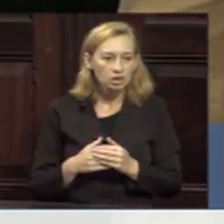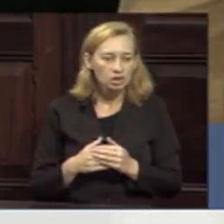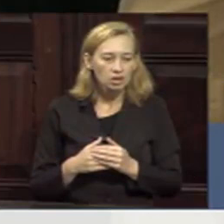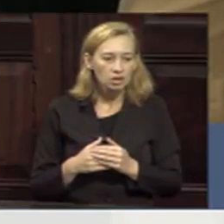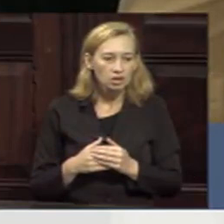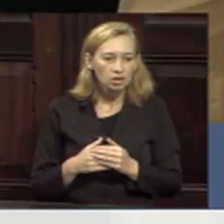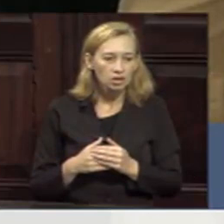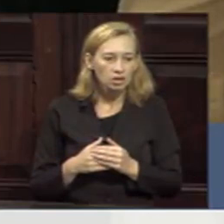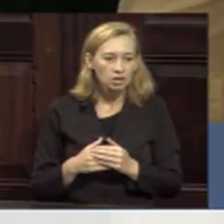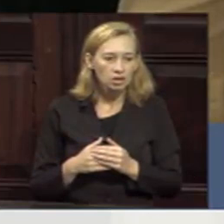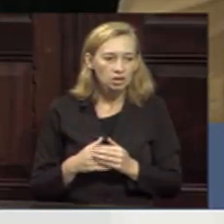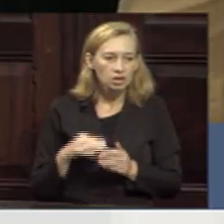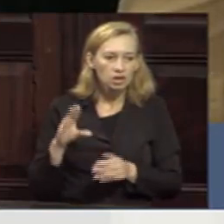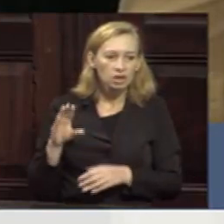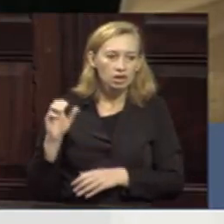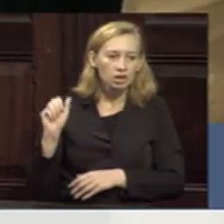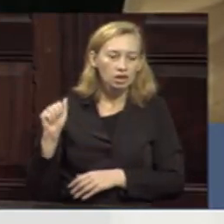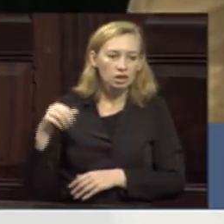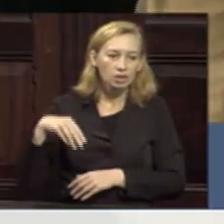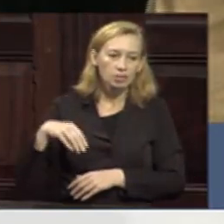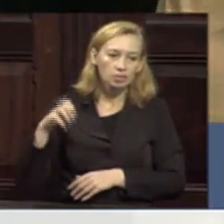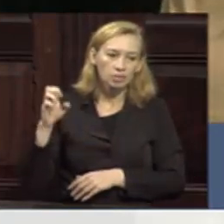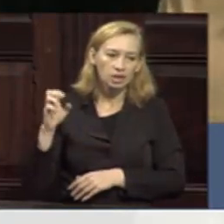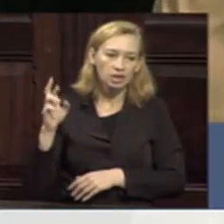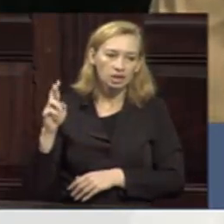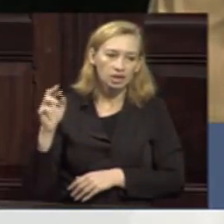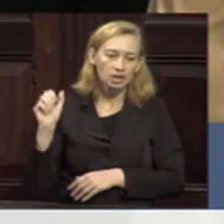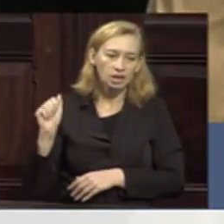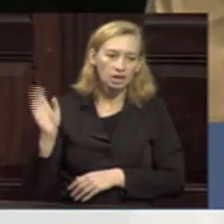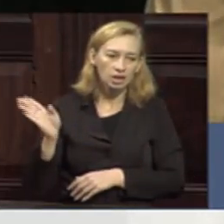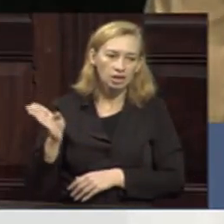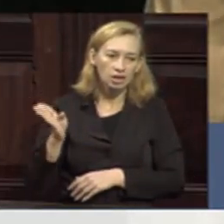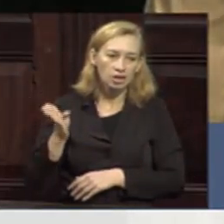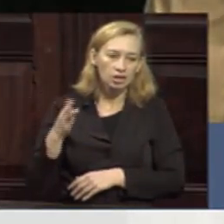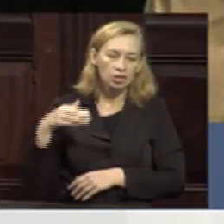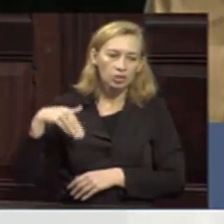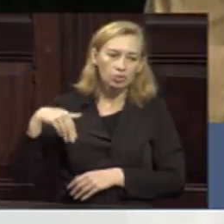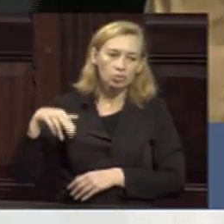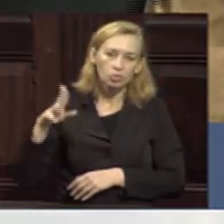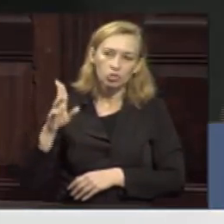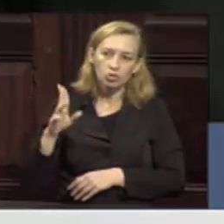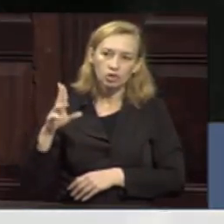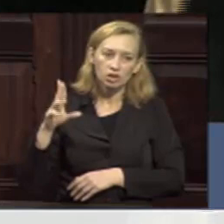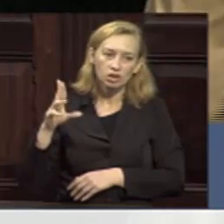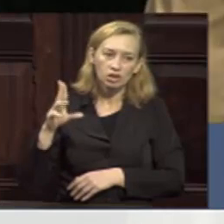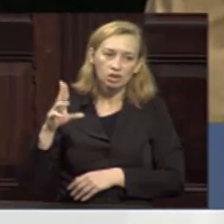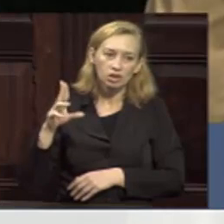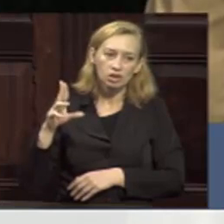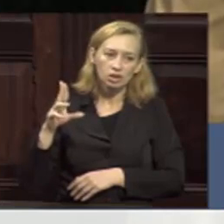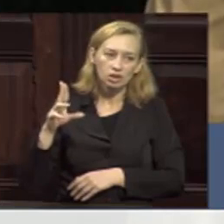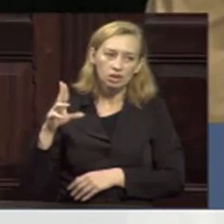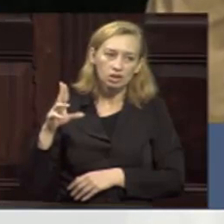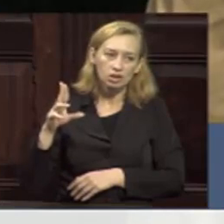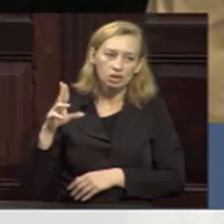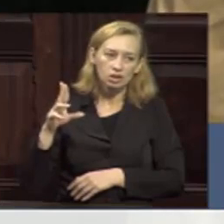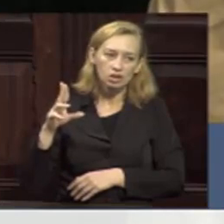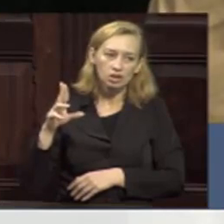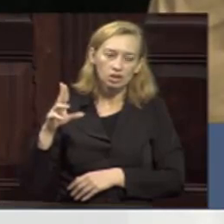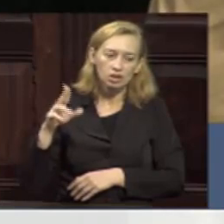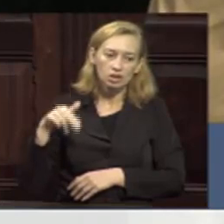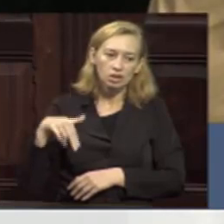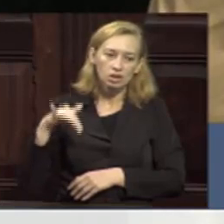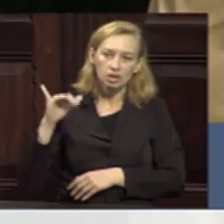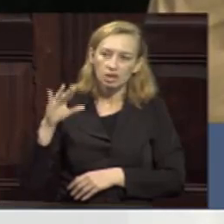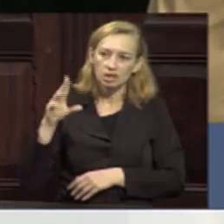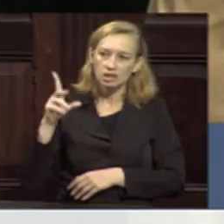uma grande caminhada que terminará às 5 horas aqui na Assembleia Legislativa, para a qual eu convido todos a